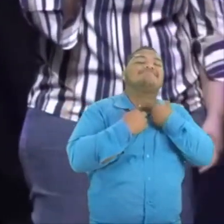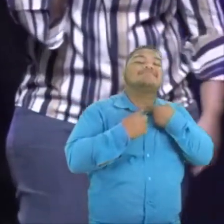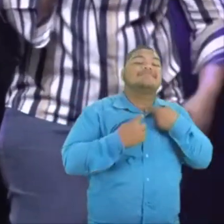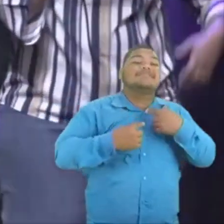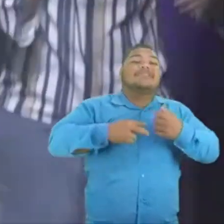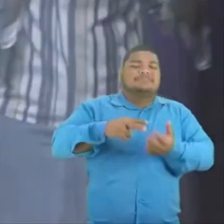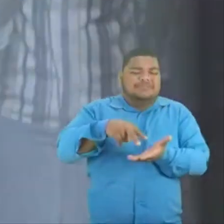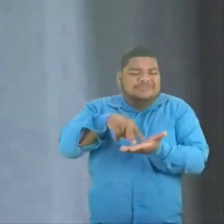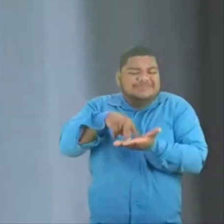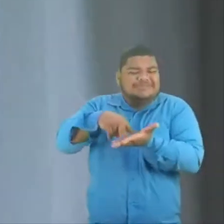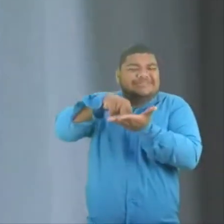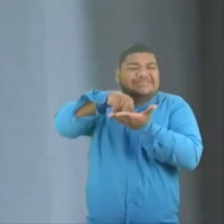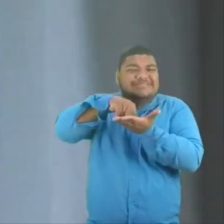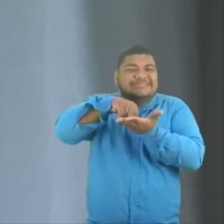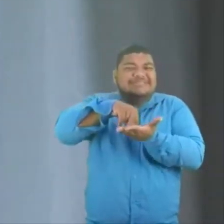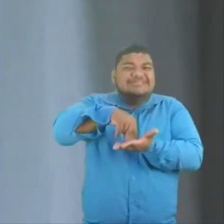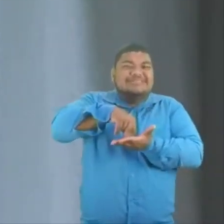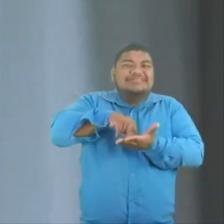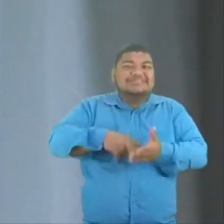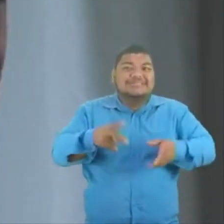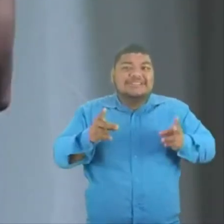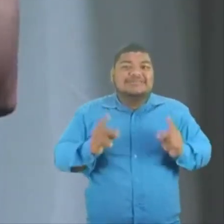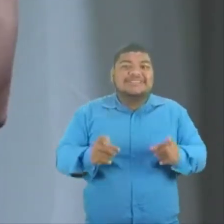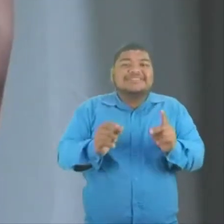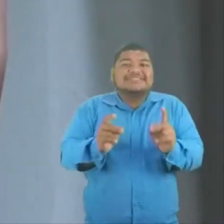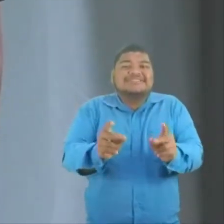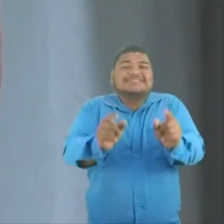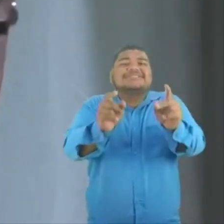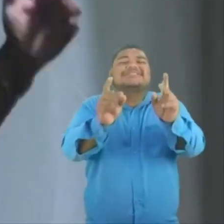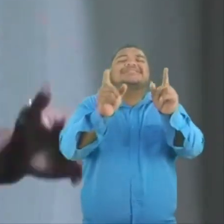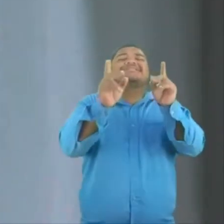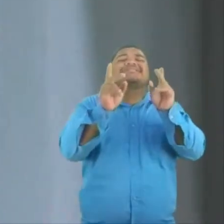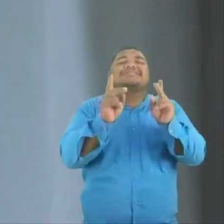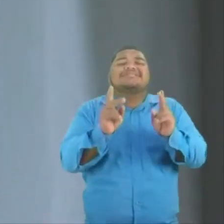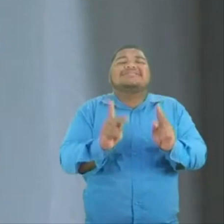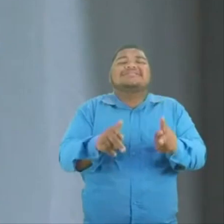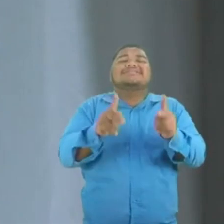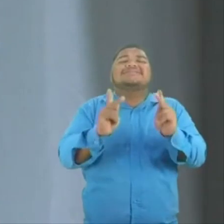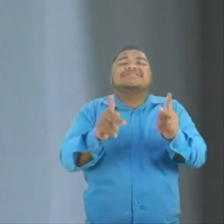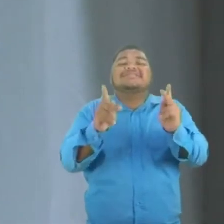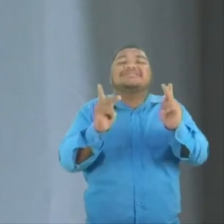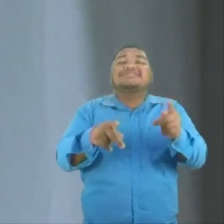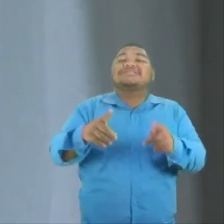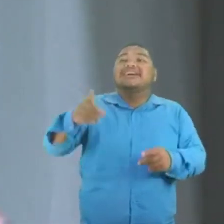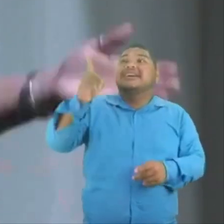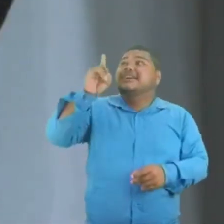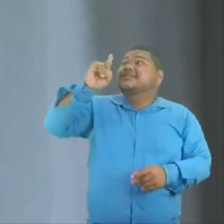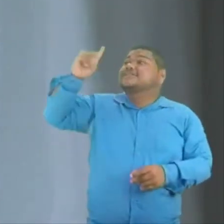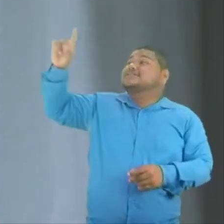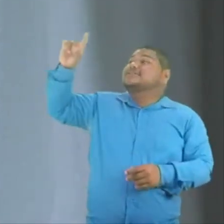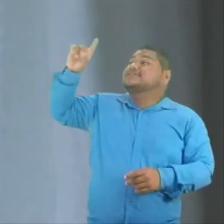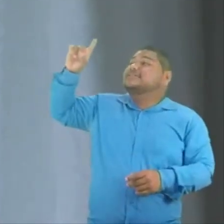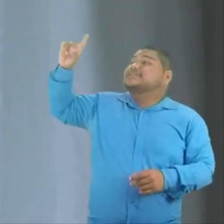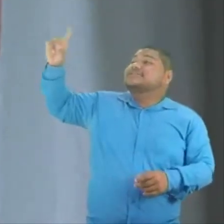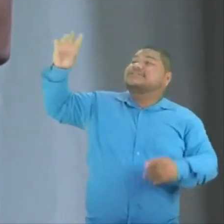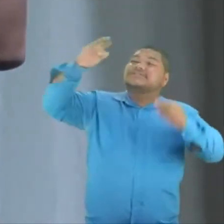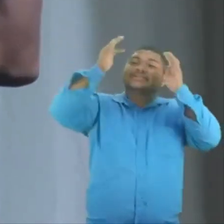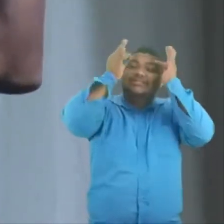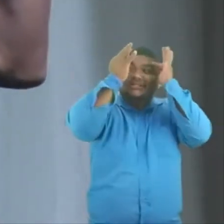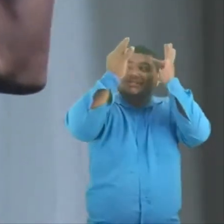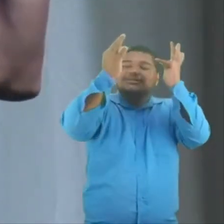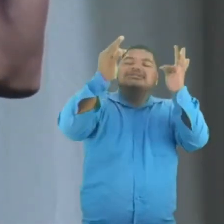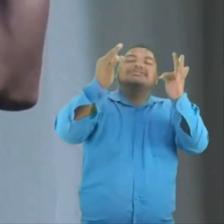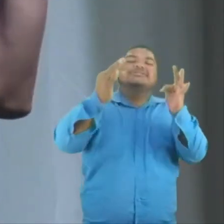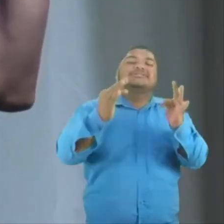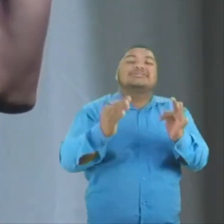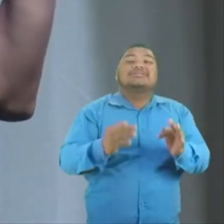vontade permanecerá para sempre. Tu és